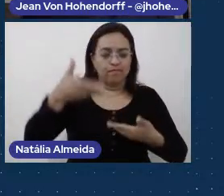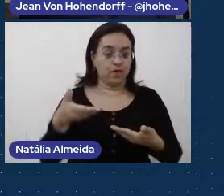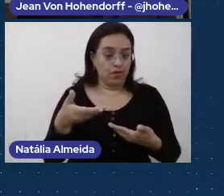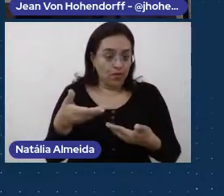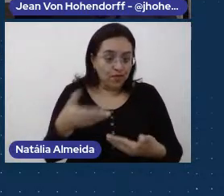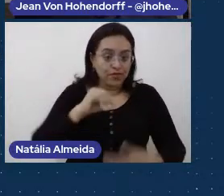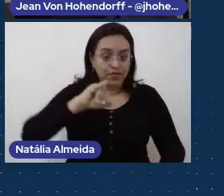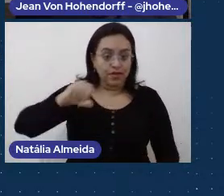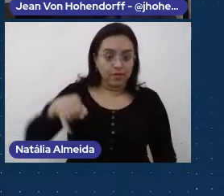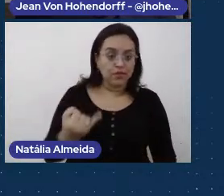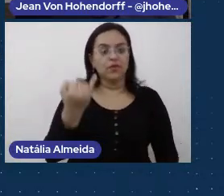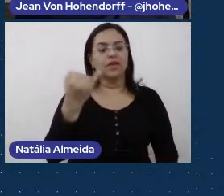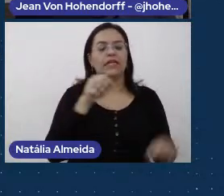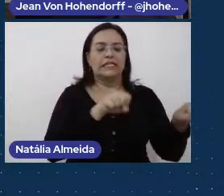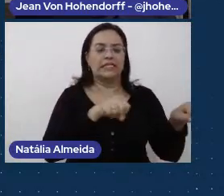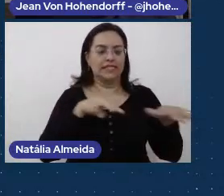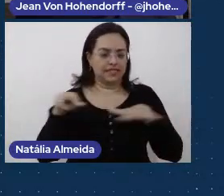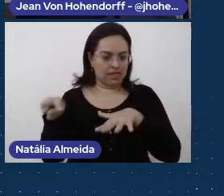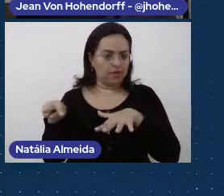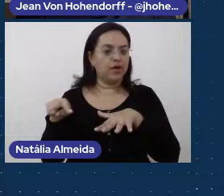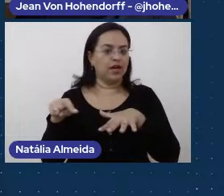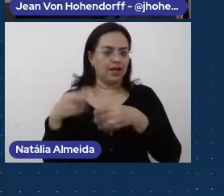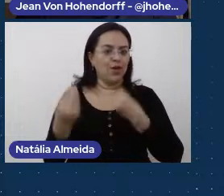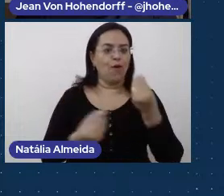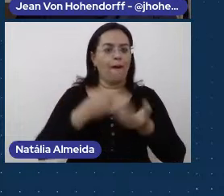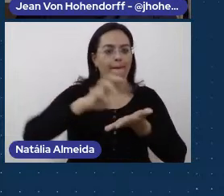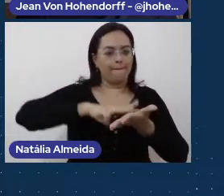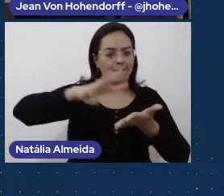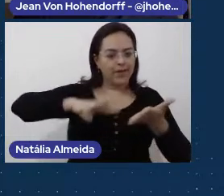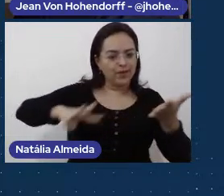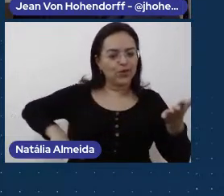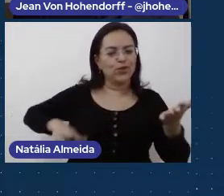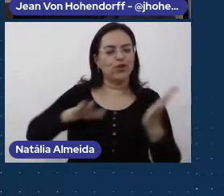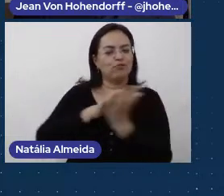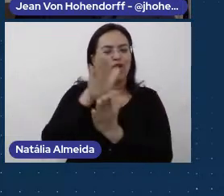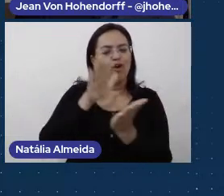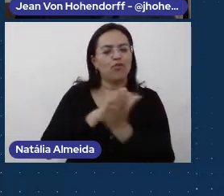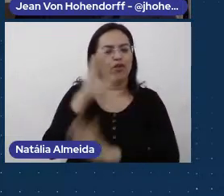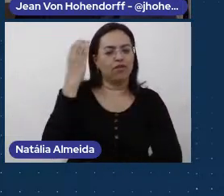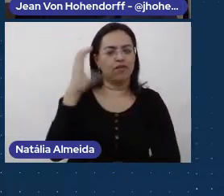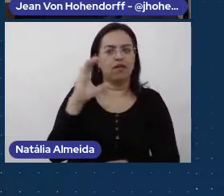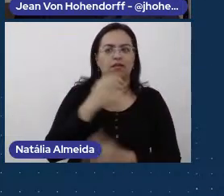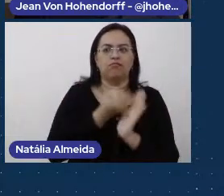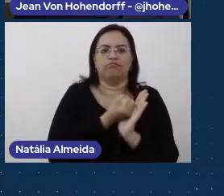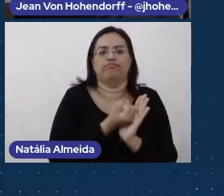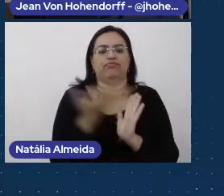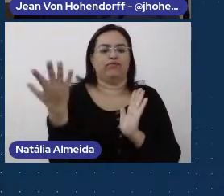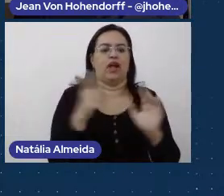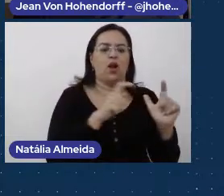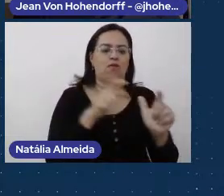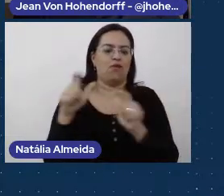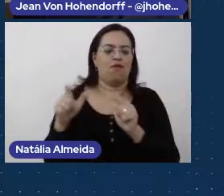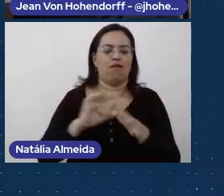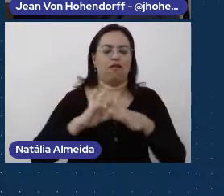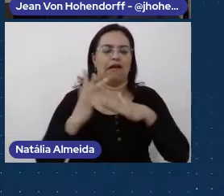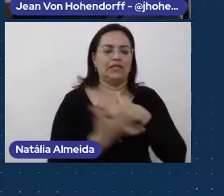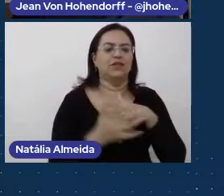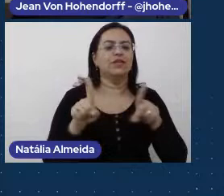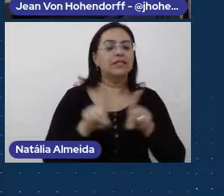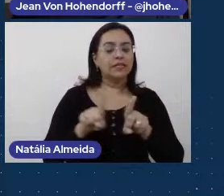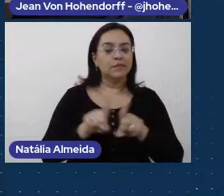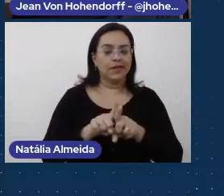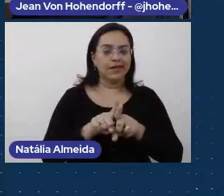de Metodologia e Produção Científica, um grande evento e que está aí em várias plataformas. Então, levando um